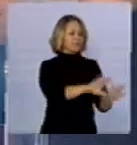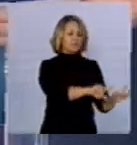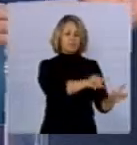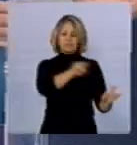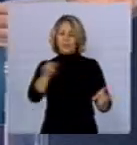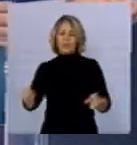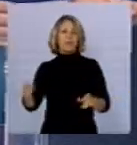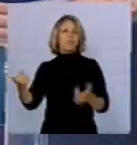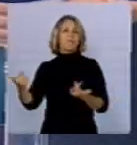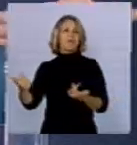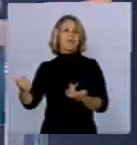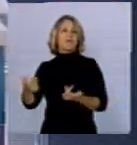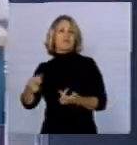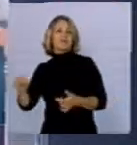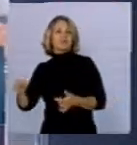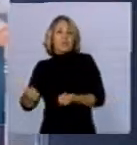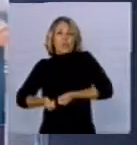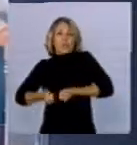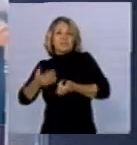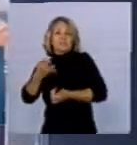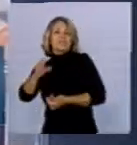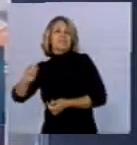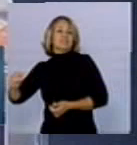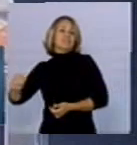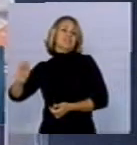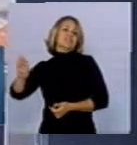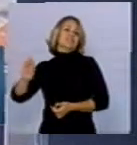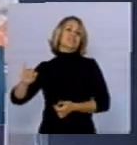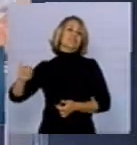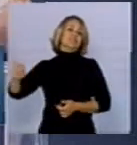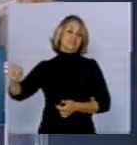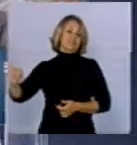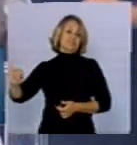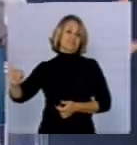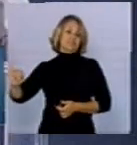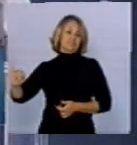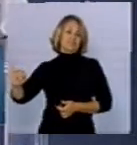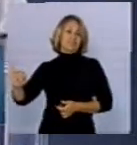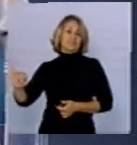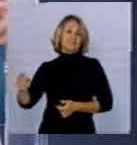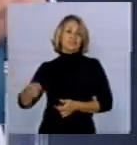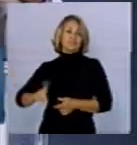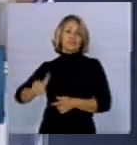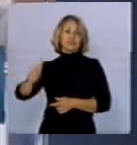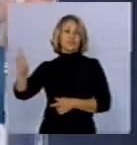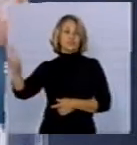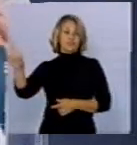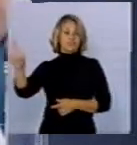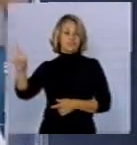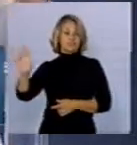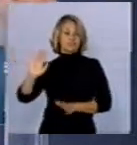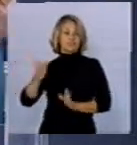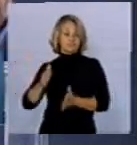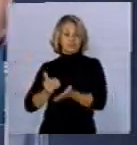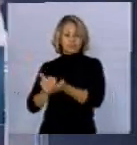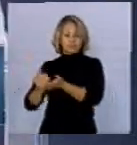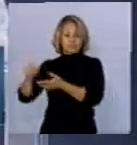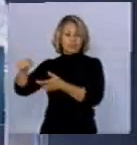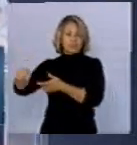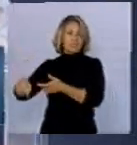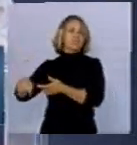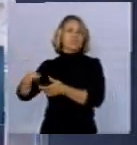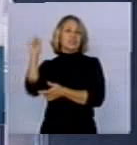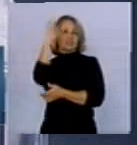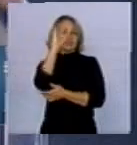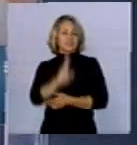e agora já estamos perto dos 40 40 milhões de dólares é o mercado brasileiro de